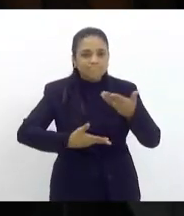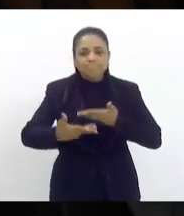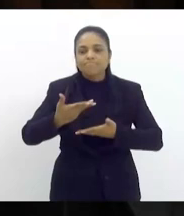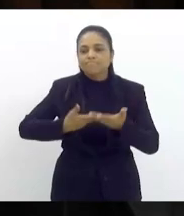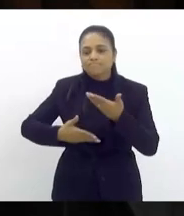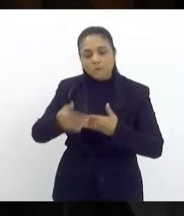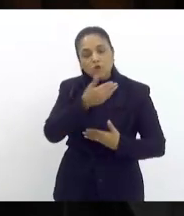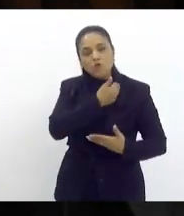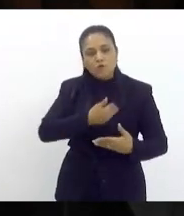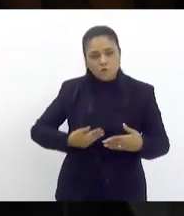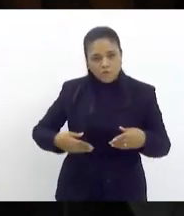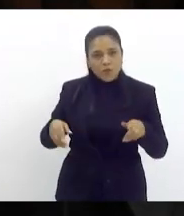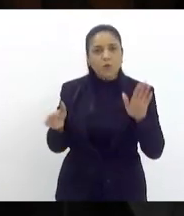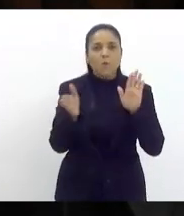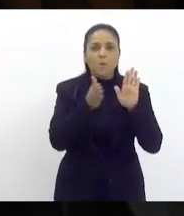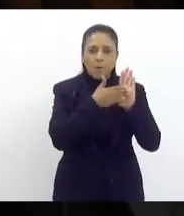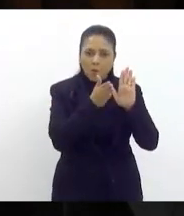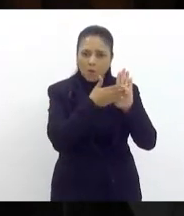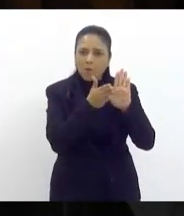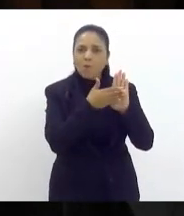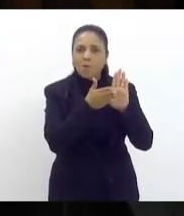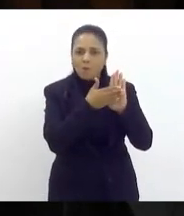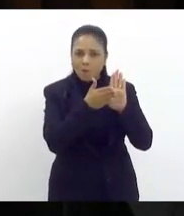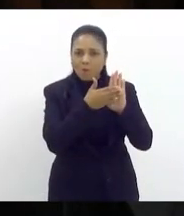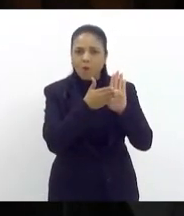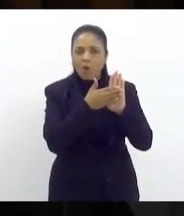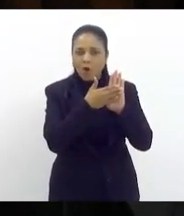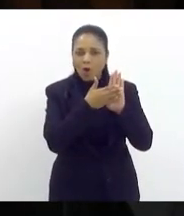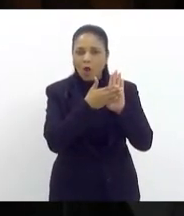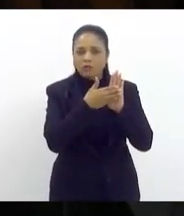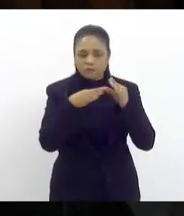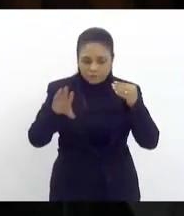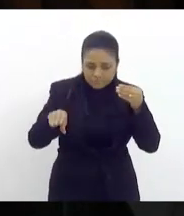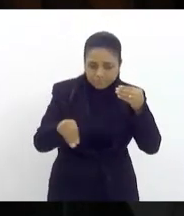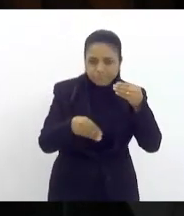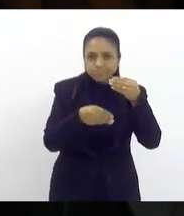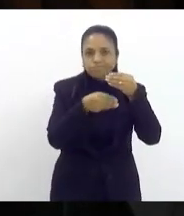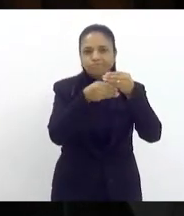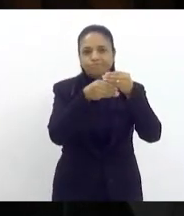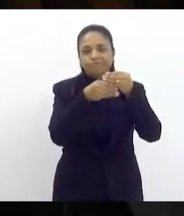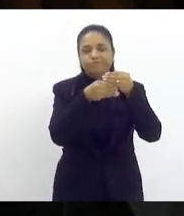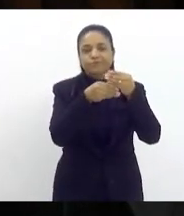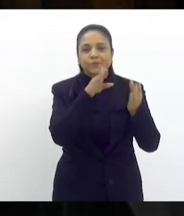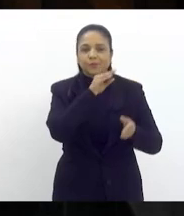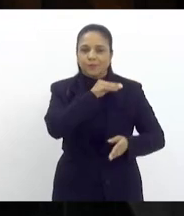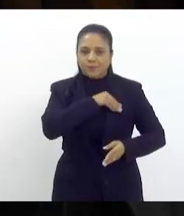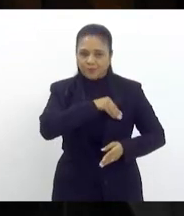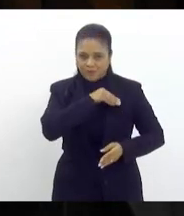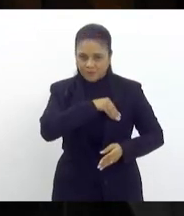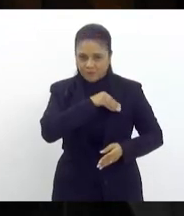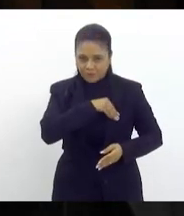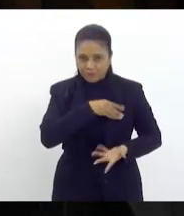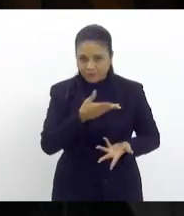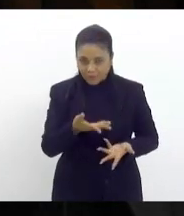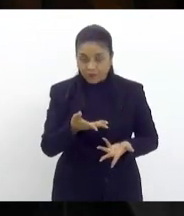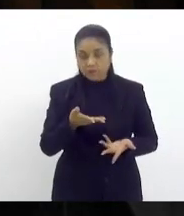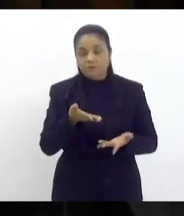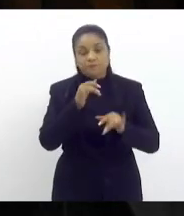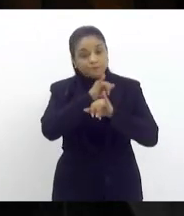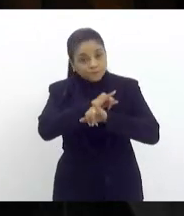faça também uma proposta gradual de incorporação desse piso. Dito isso, senhor